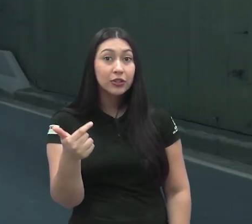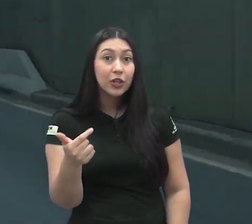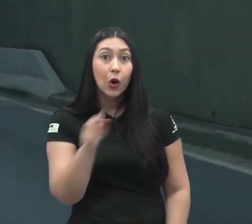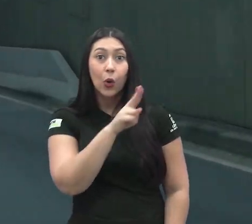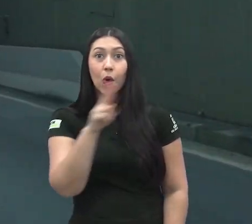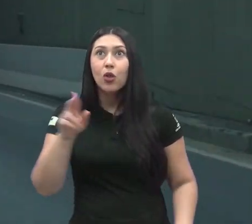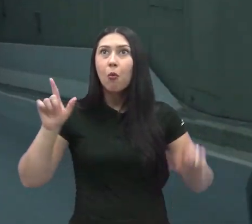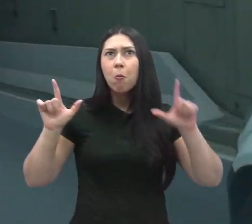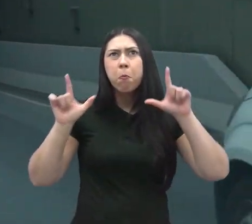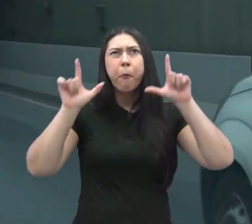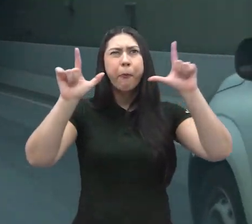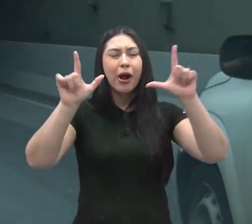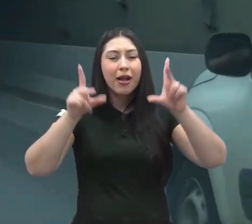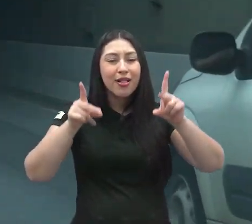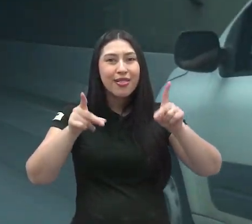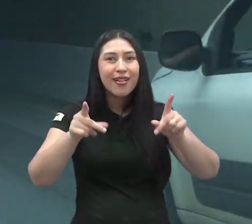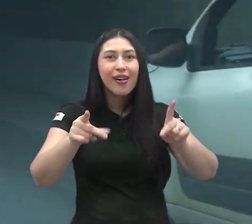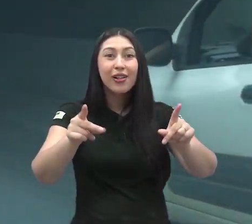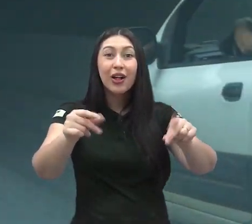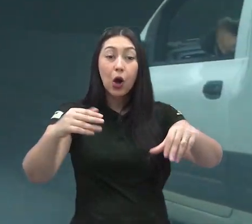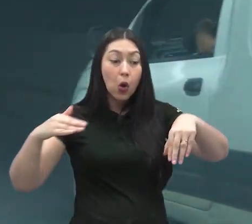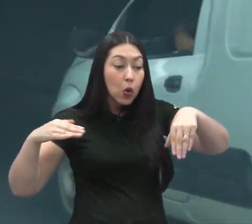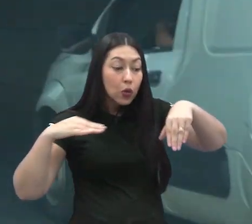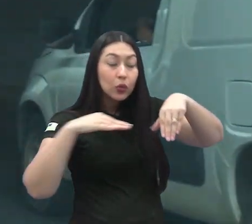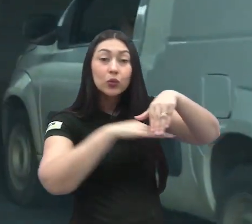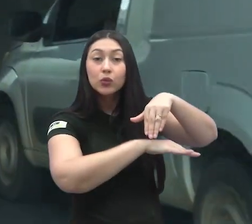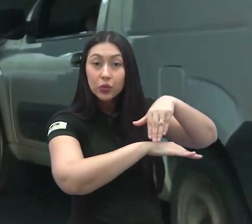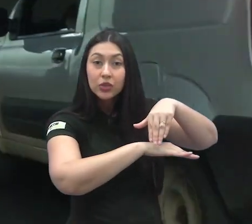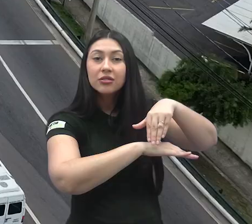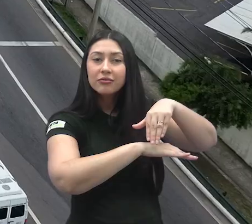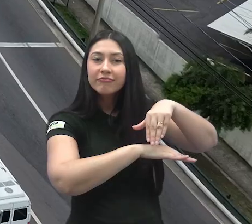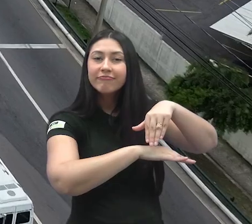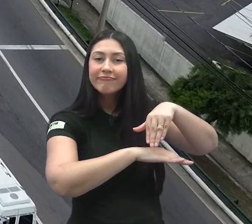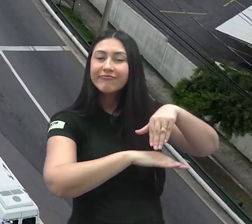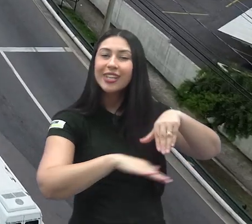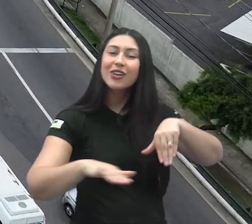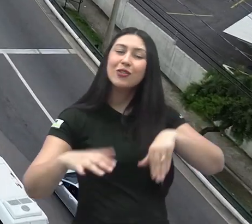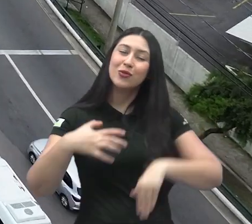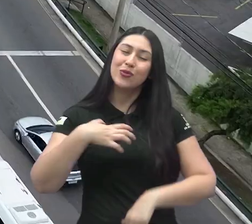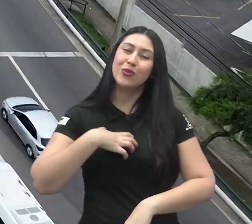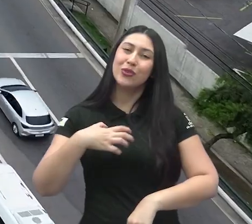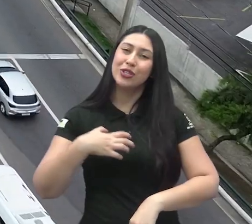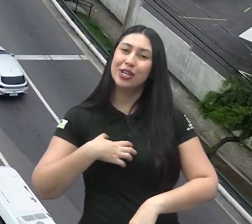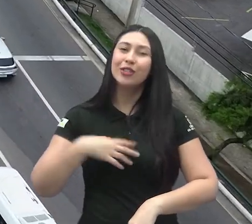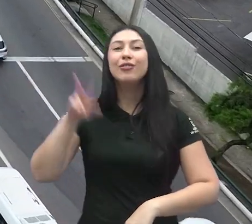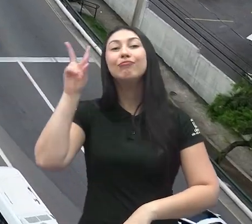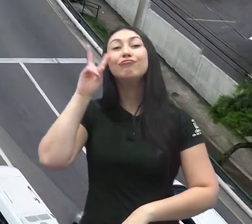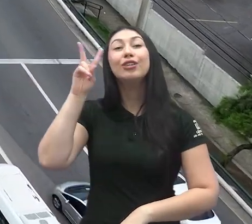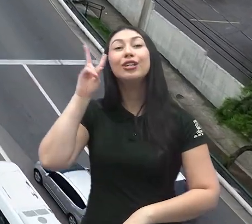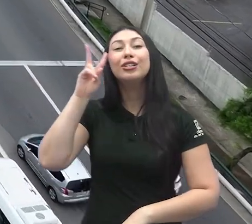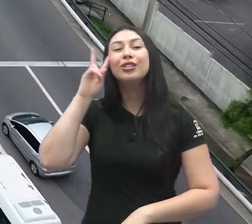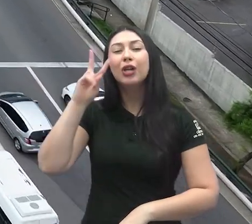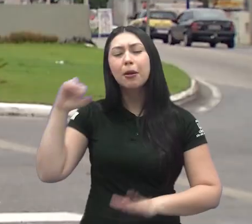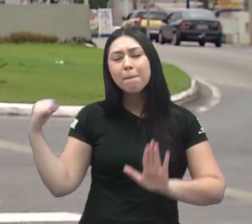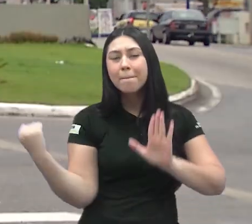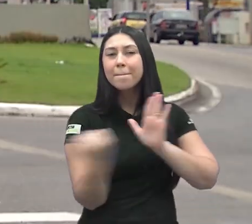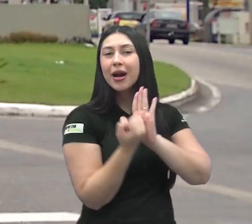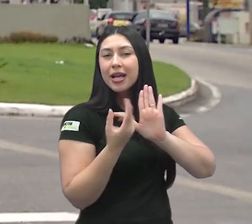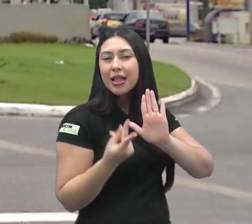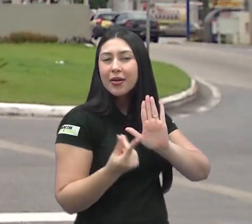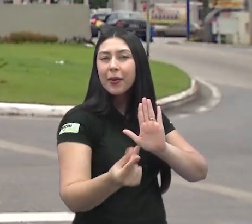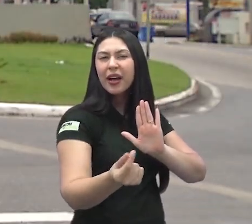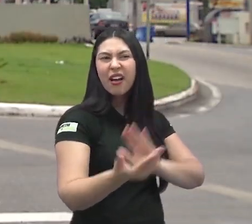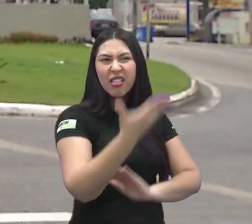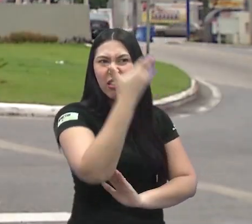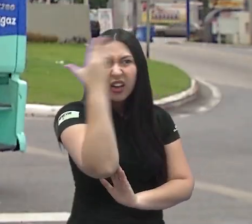O nome eternizado no túnel no bairro que ajudou a construir é uma forma de manter vivo seu legado. Ele não